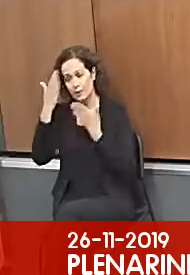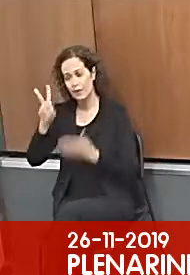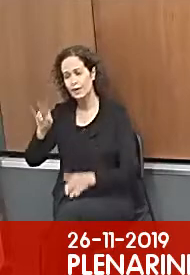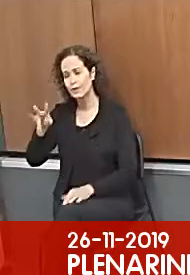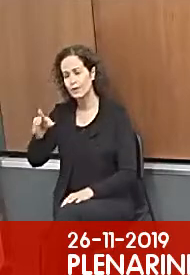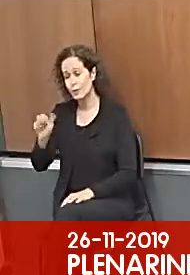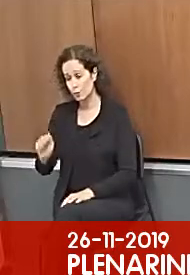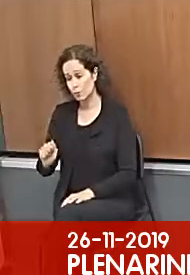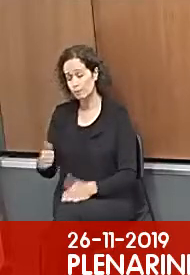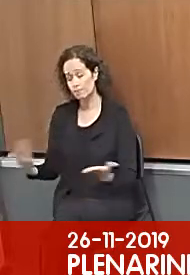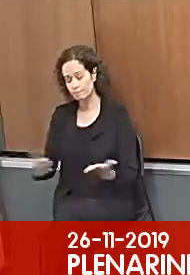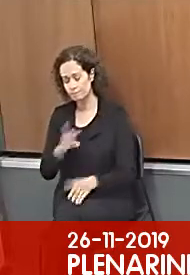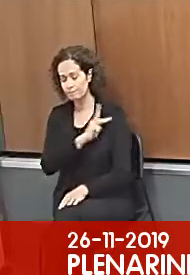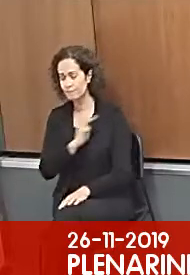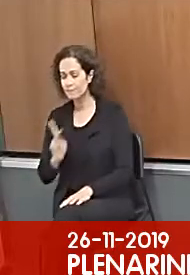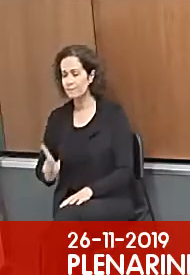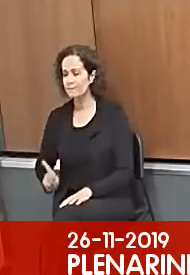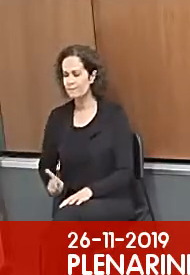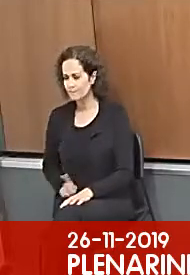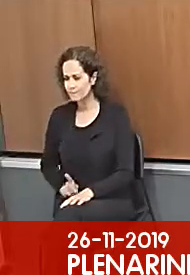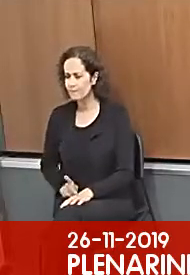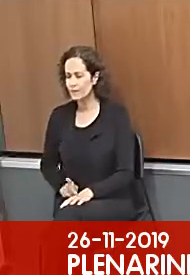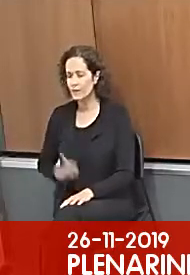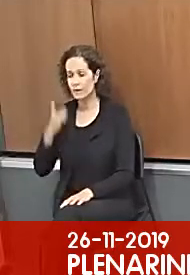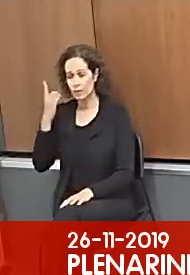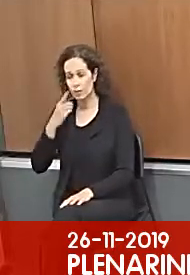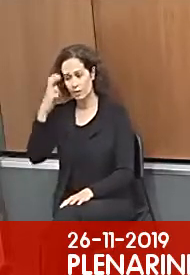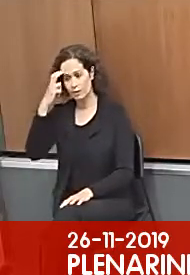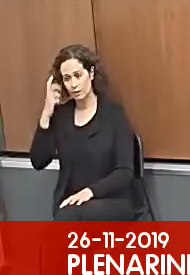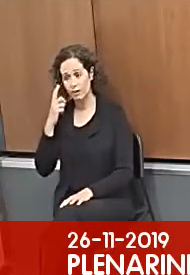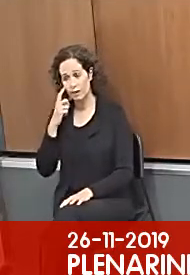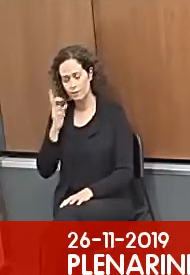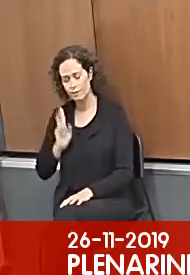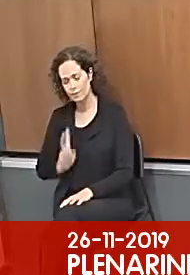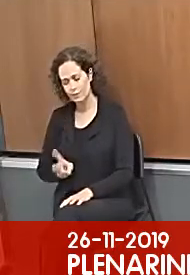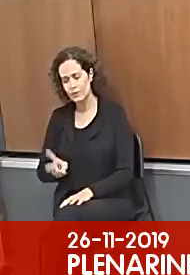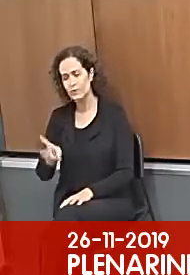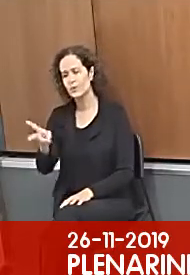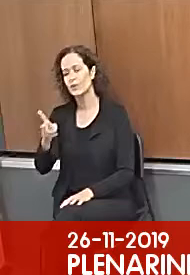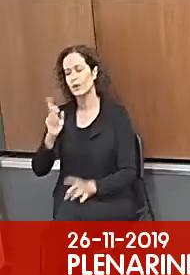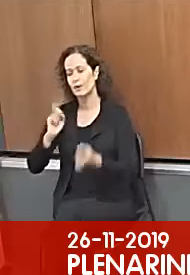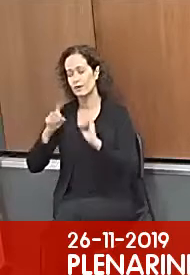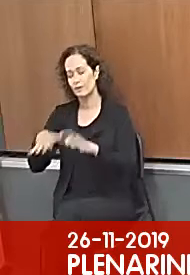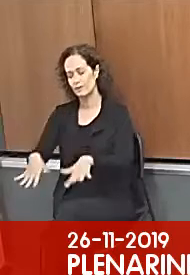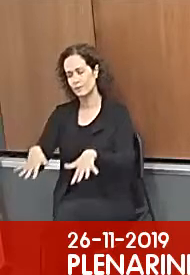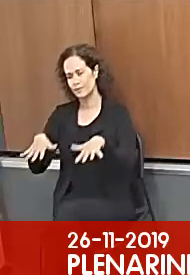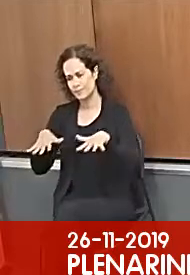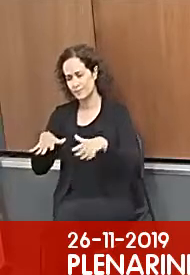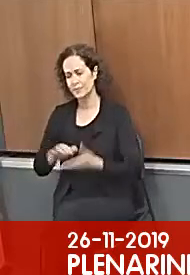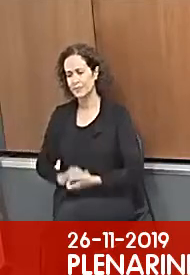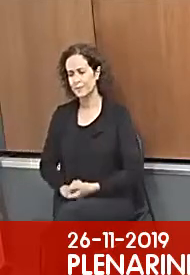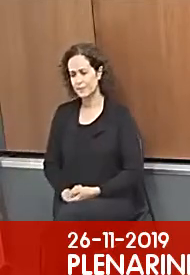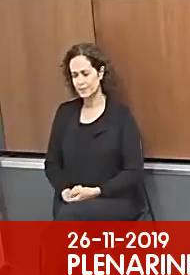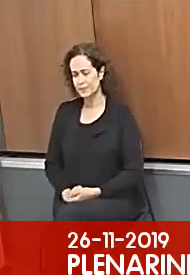passar então aqui a presidência para o nosso deputado Zé Guilherme, que irá continuar conduzindo essa audiência pública.